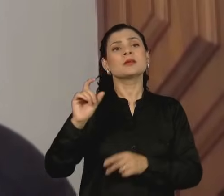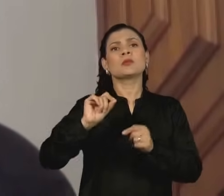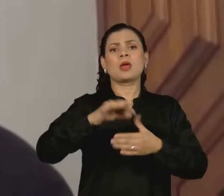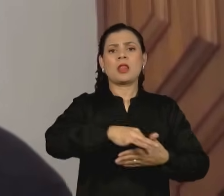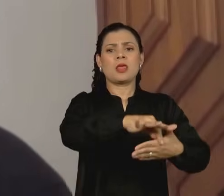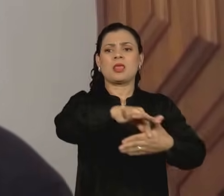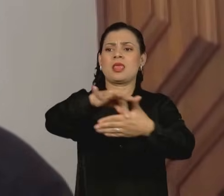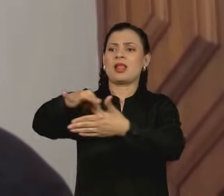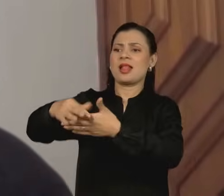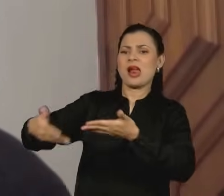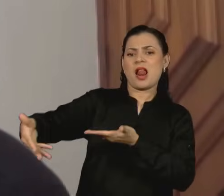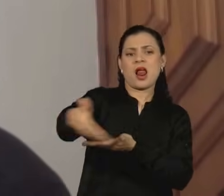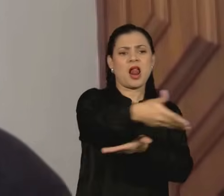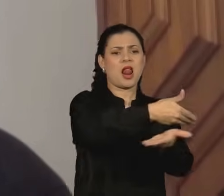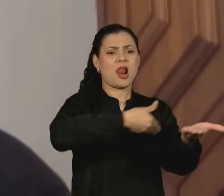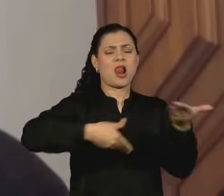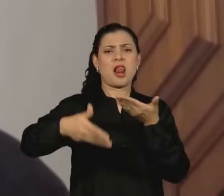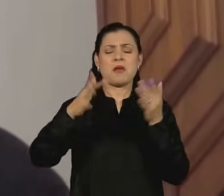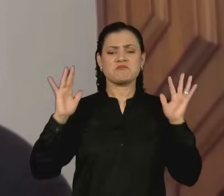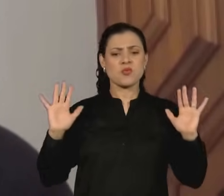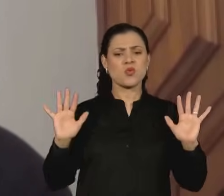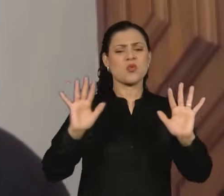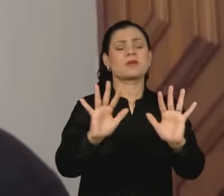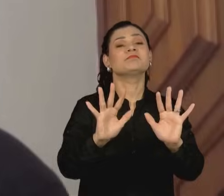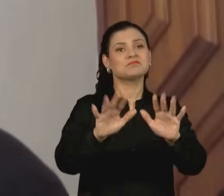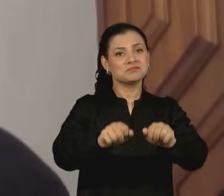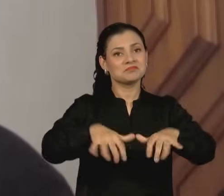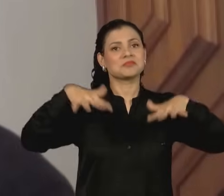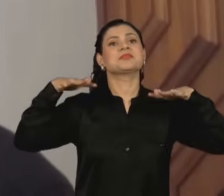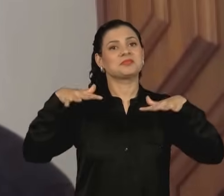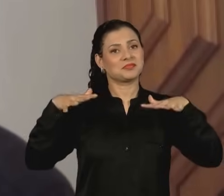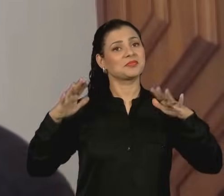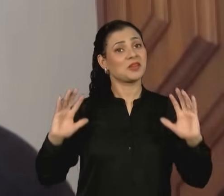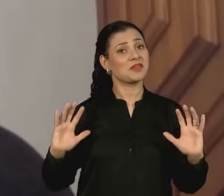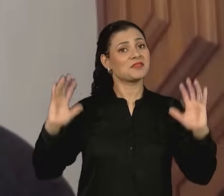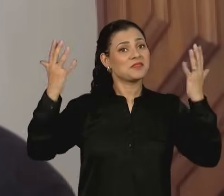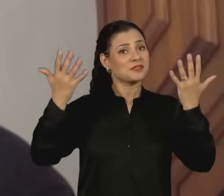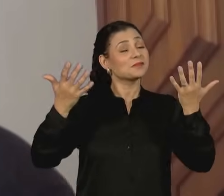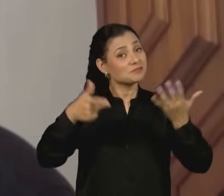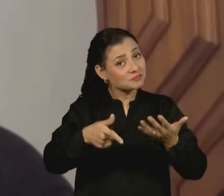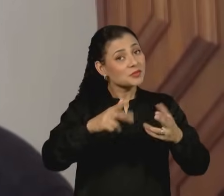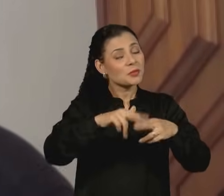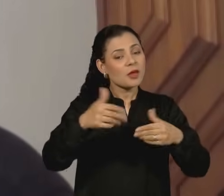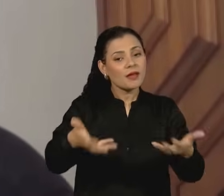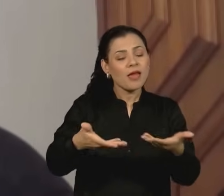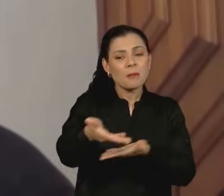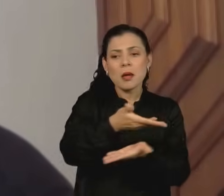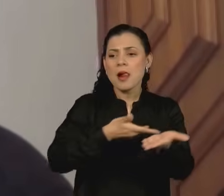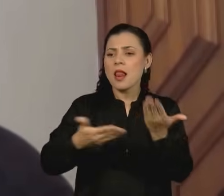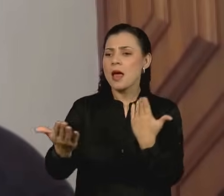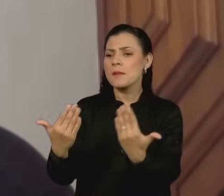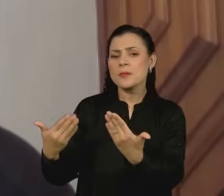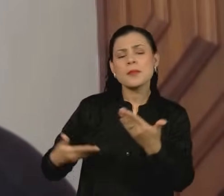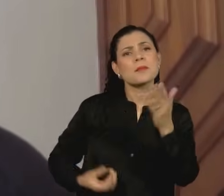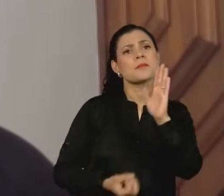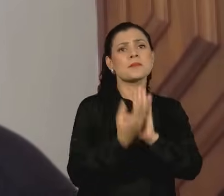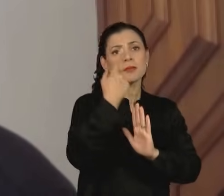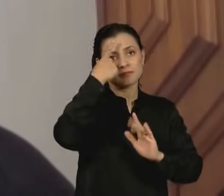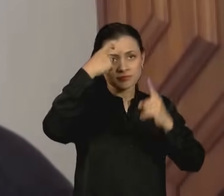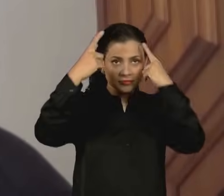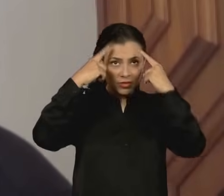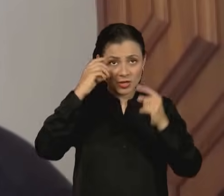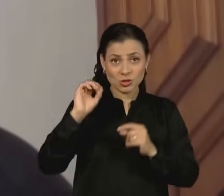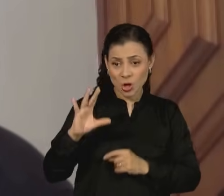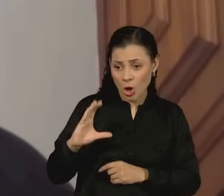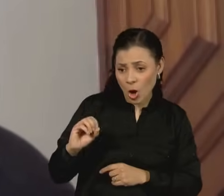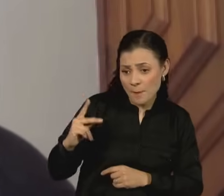lideranças dessas representações estarem ali numa construção de diálogos que perpassam a COP, né, que